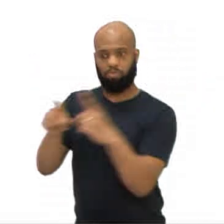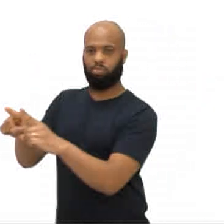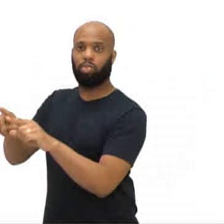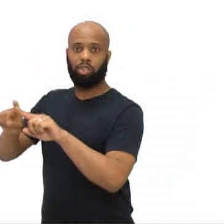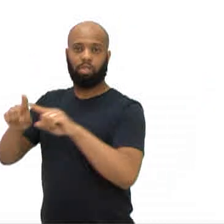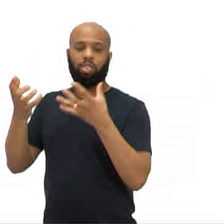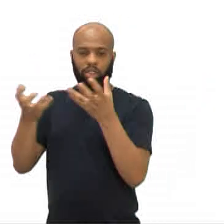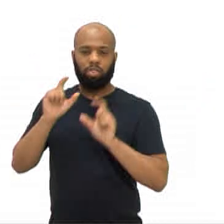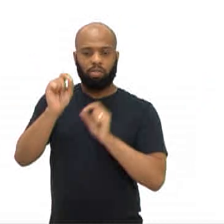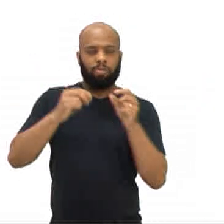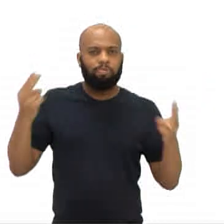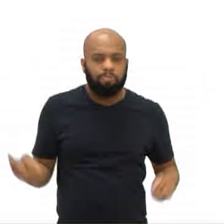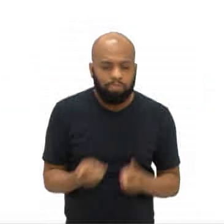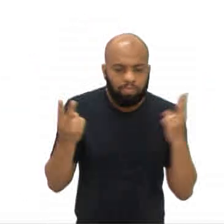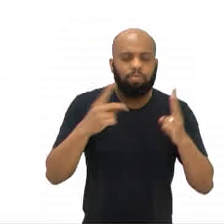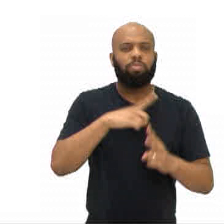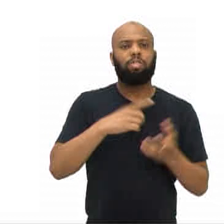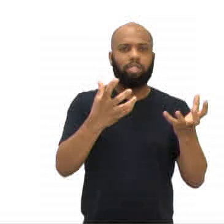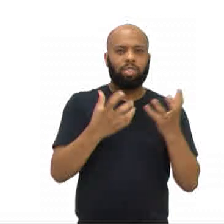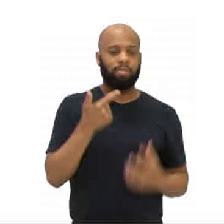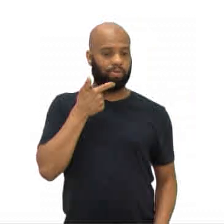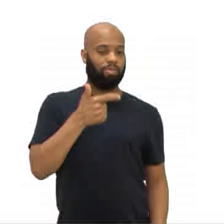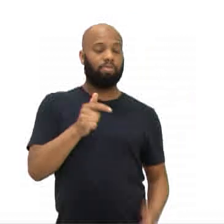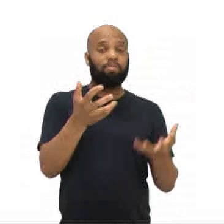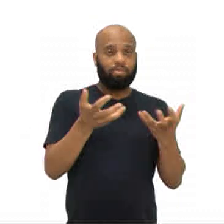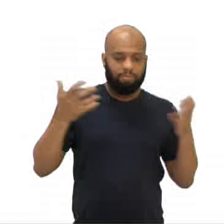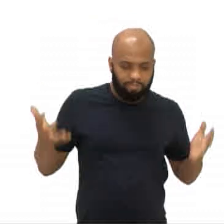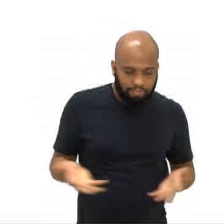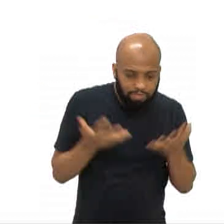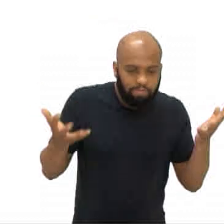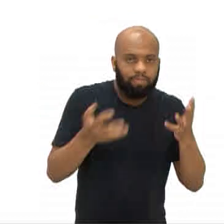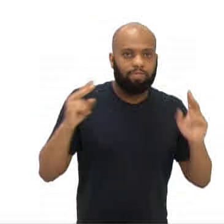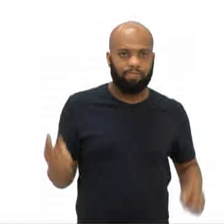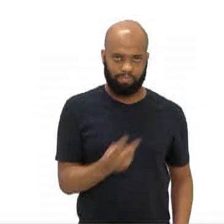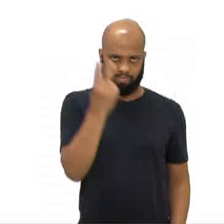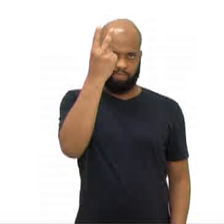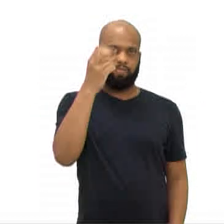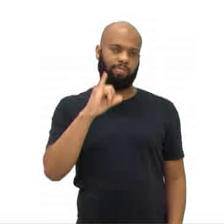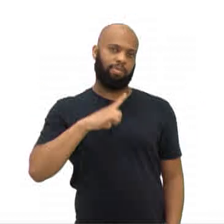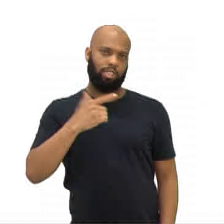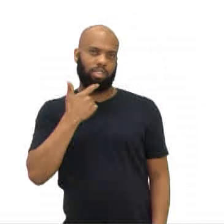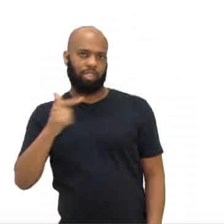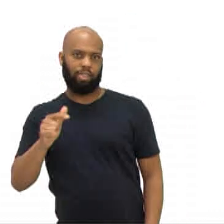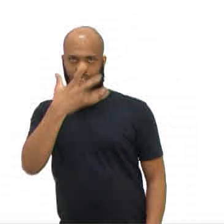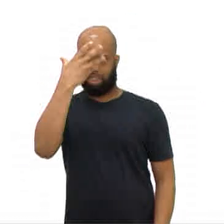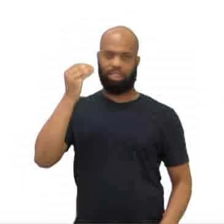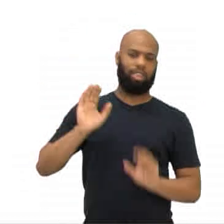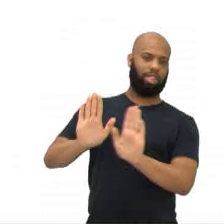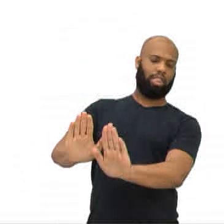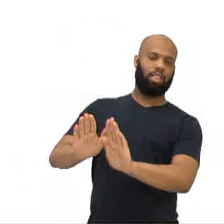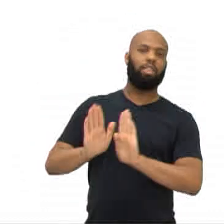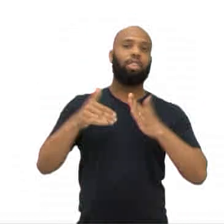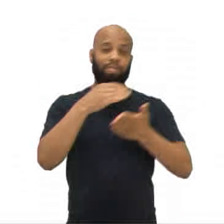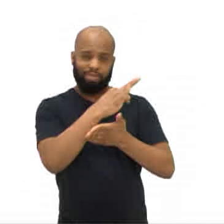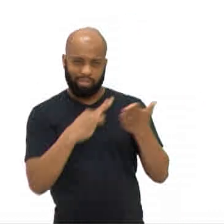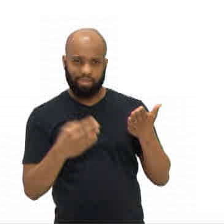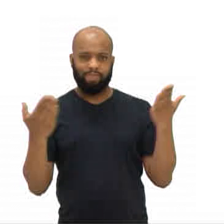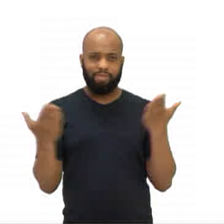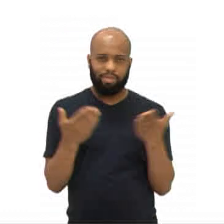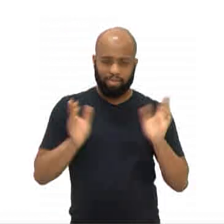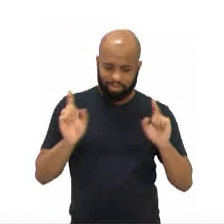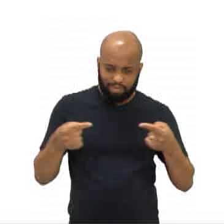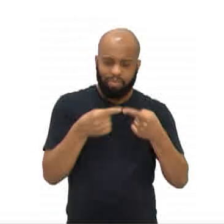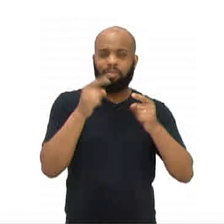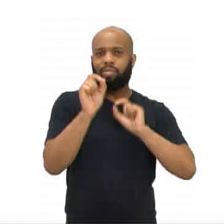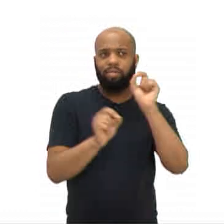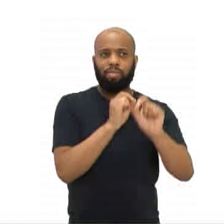geralmente em prol de valorizar aquela língua, né, mais tímida. De acordo com o texto, esse fragmento que nós fizemos a